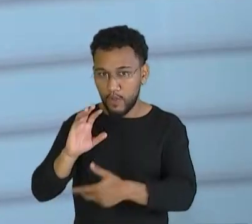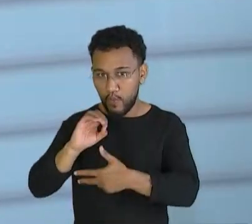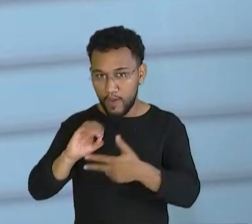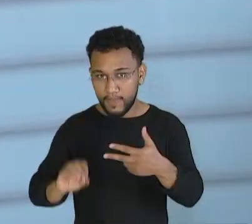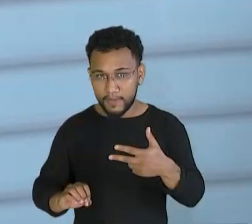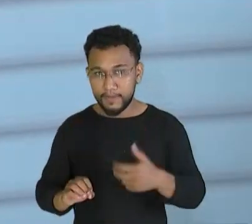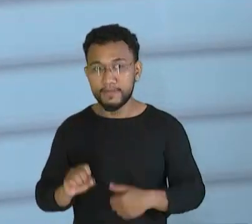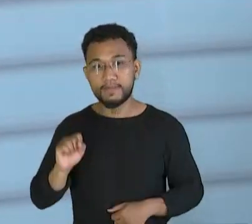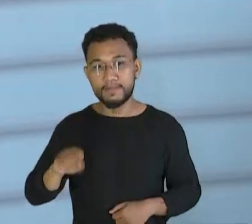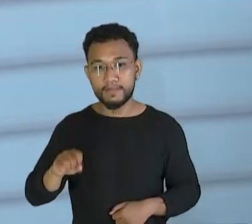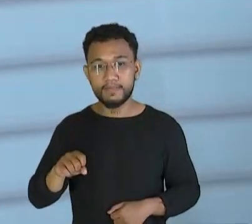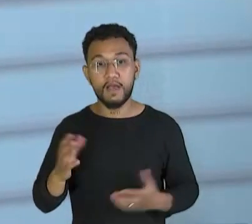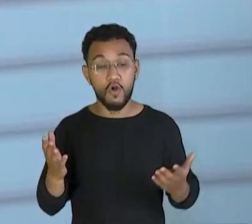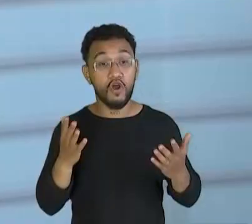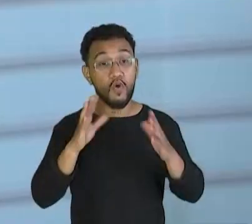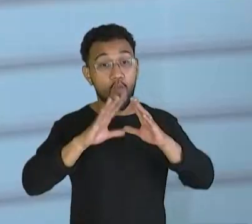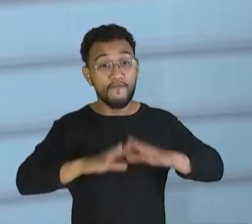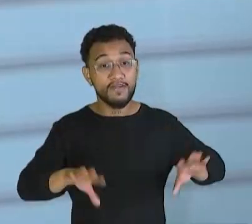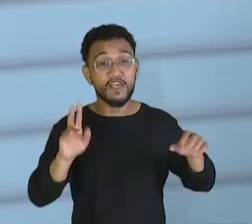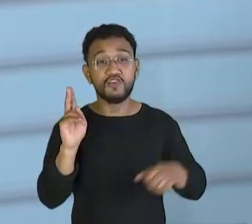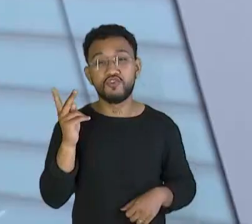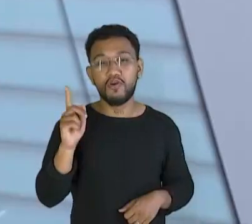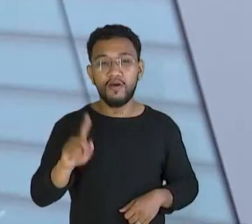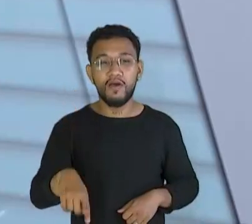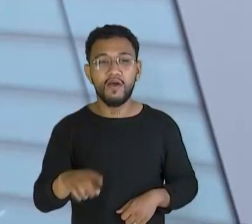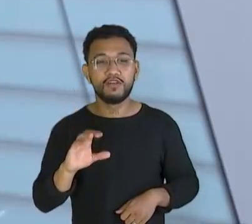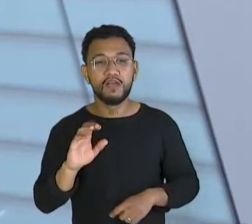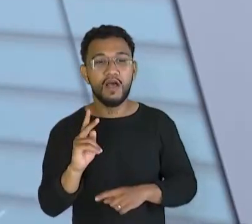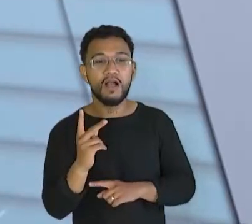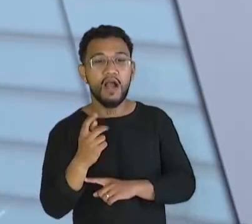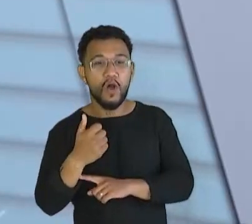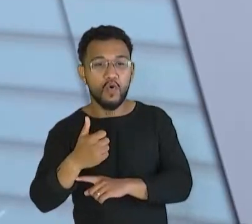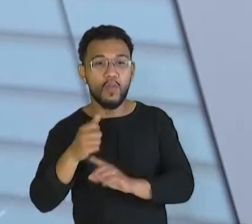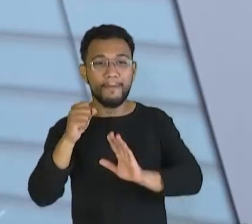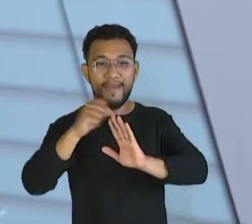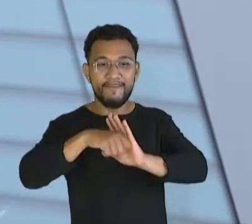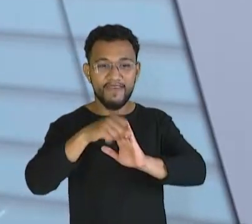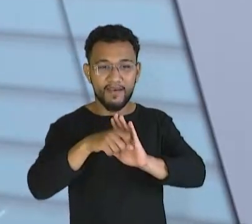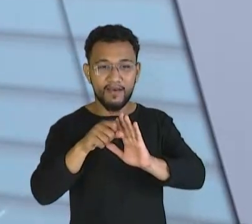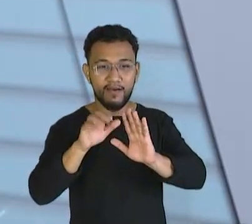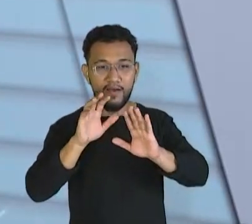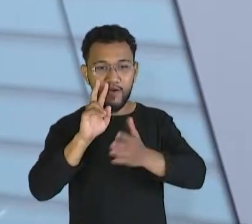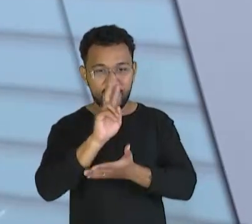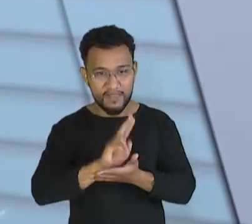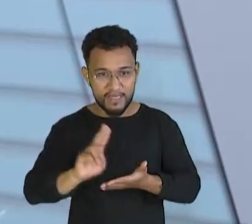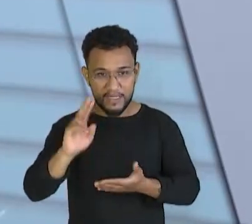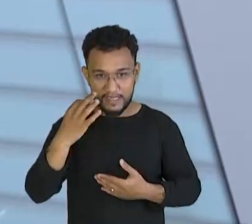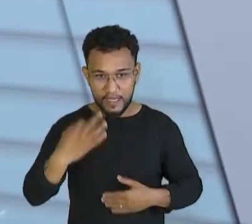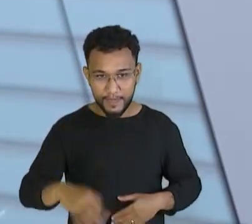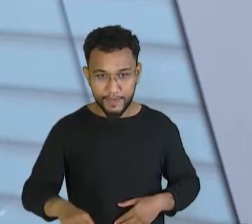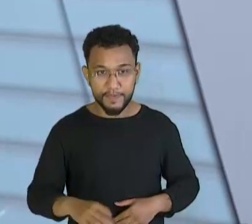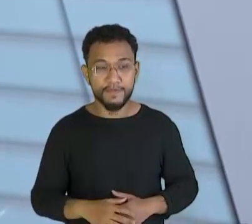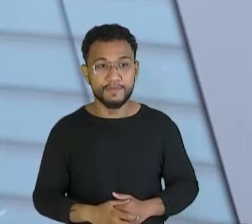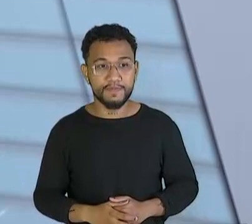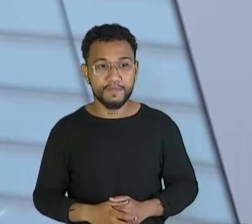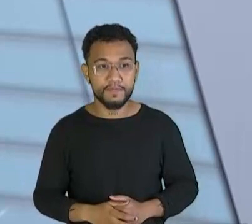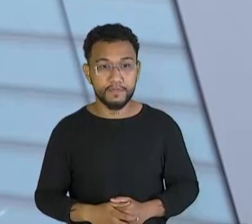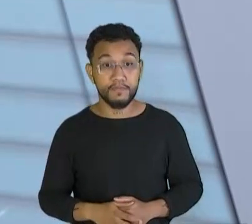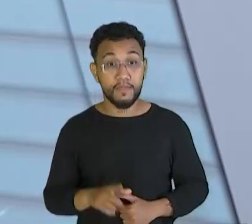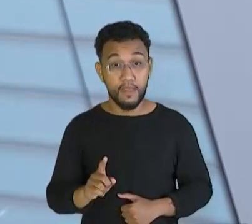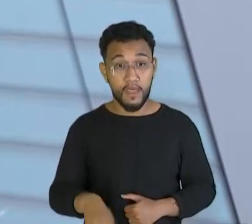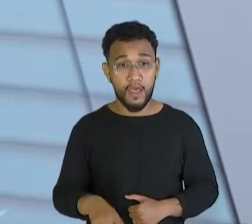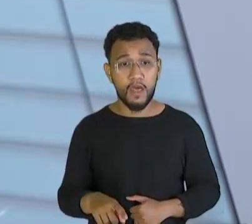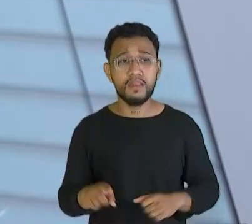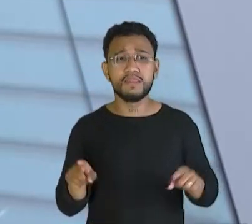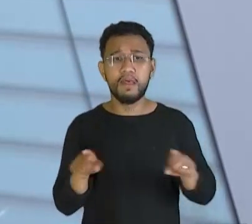lá na história da UFC, que fica ali no Benfica. No Benfica, na universidade, isso. Né? Na vida da universidade. E a Thaís é ser social,